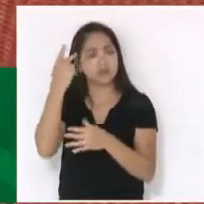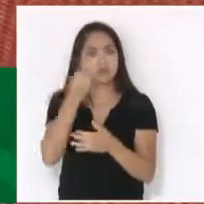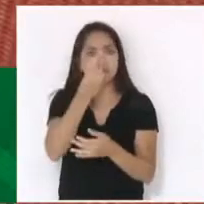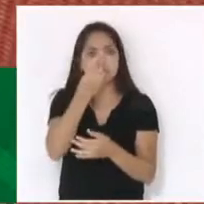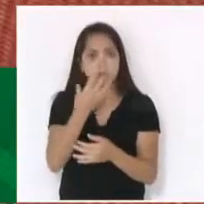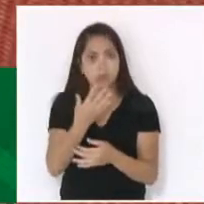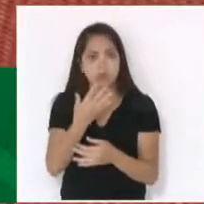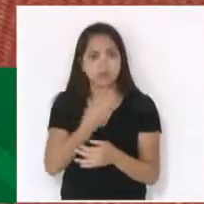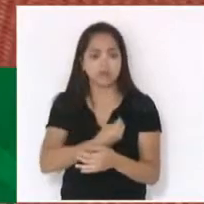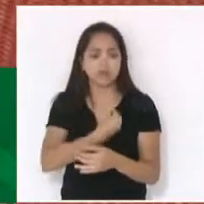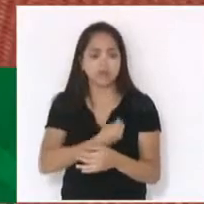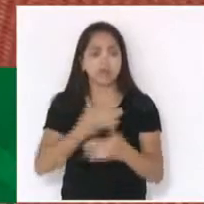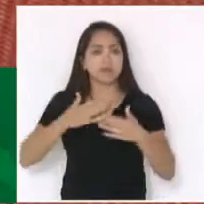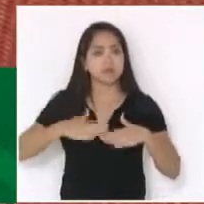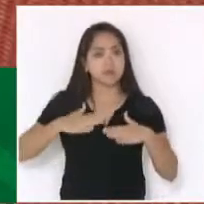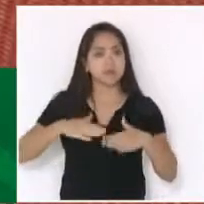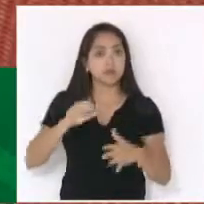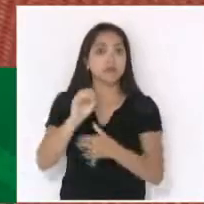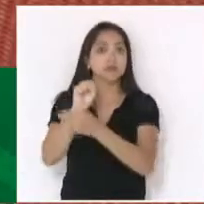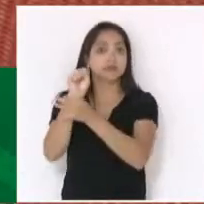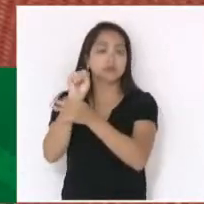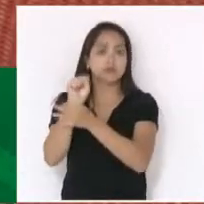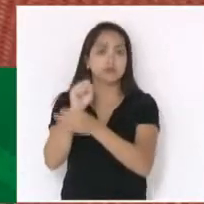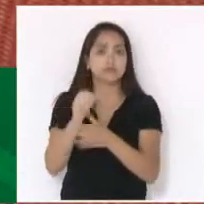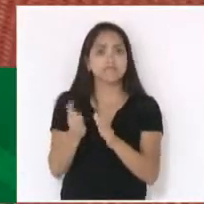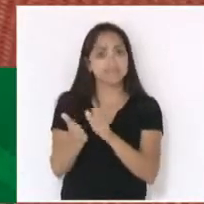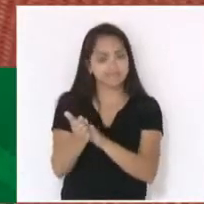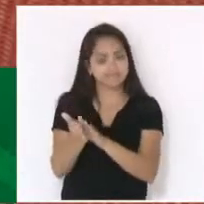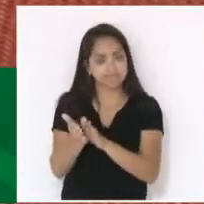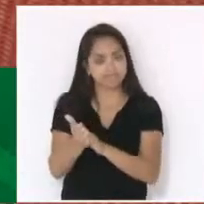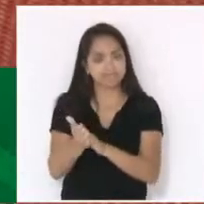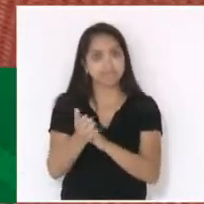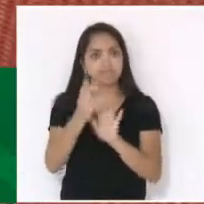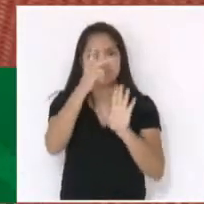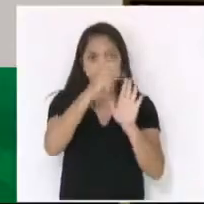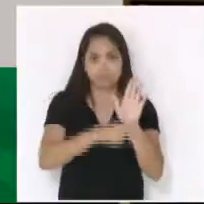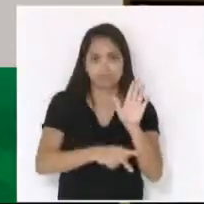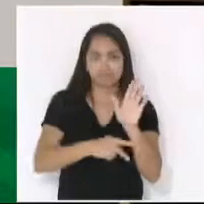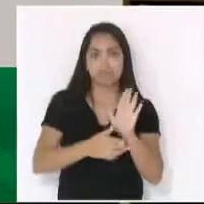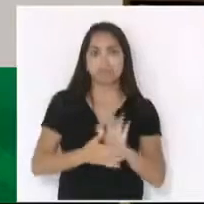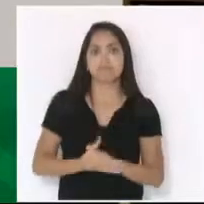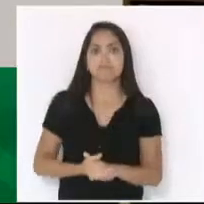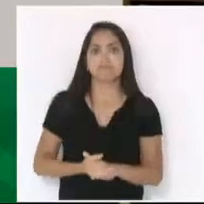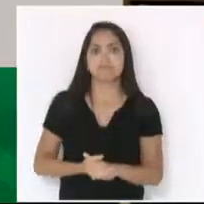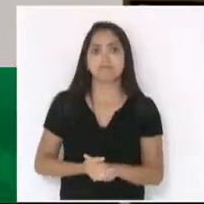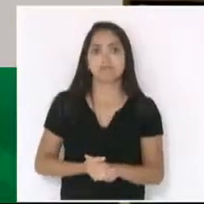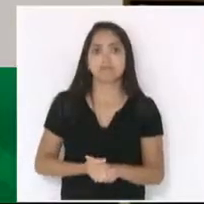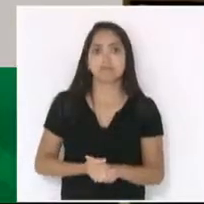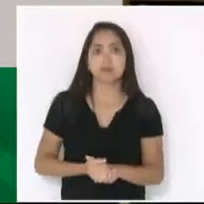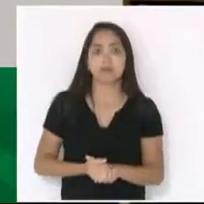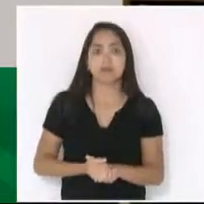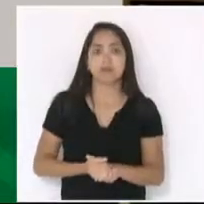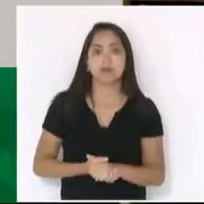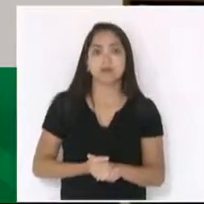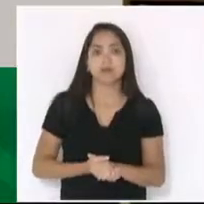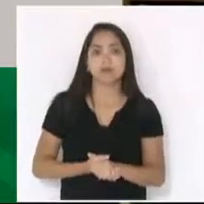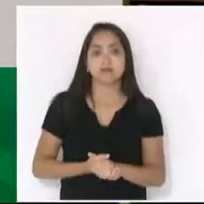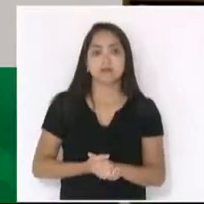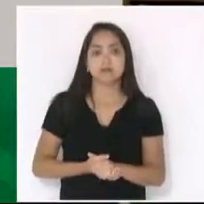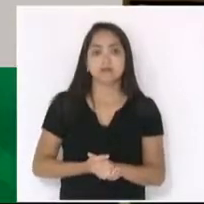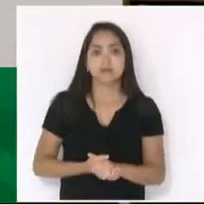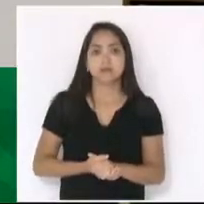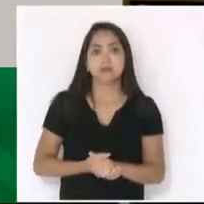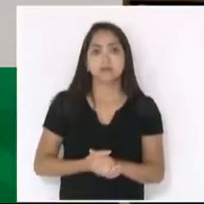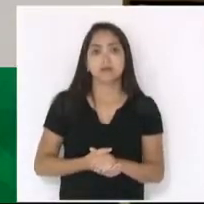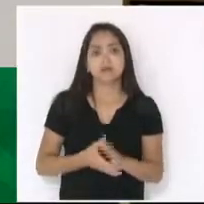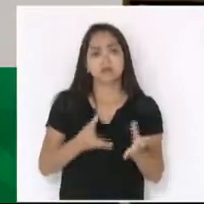mais seguro é o que tá faltando Parabéns pelo seu encaminhamento e vossa excelência' tem toda razão Obrigado Deputado Mota eu tenho